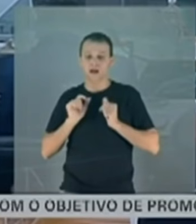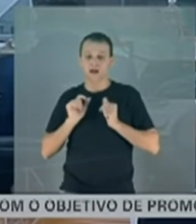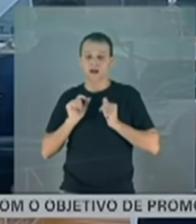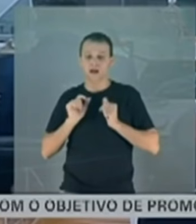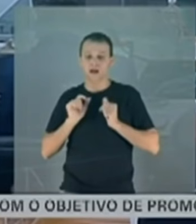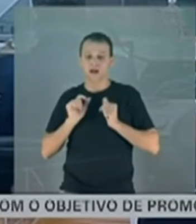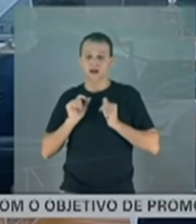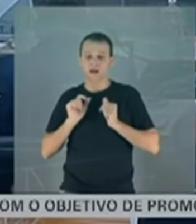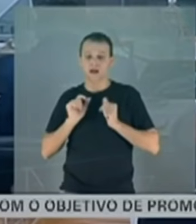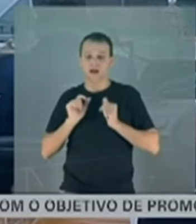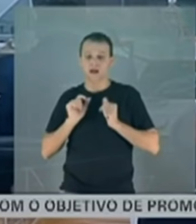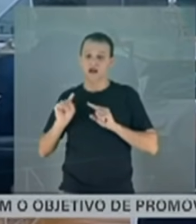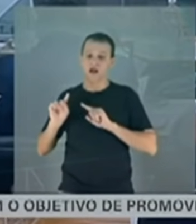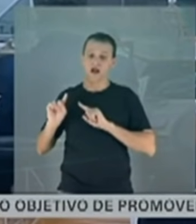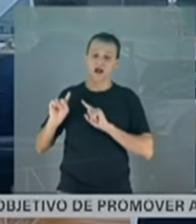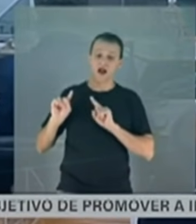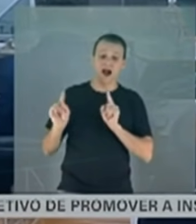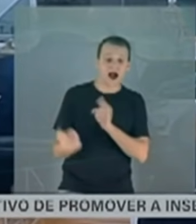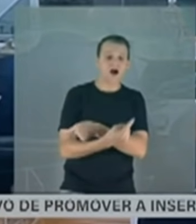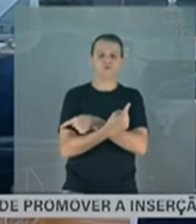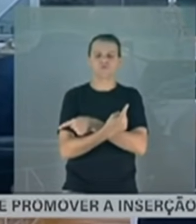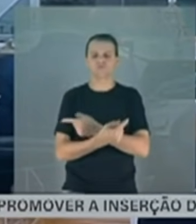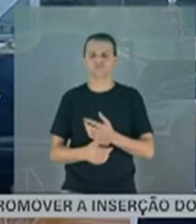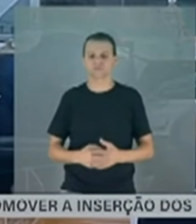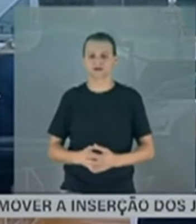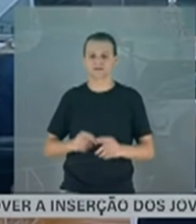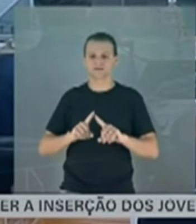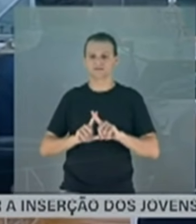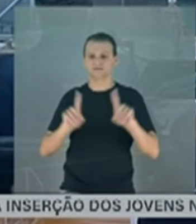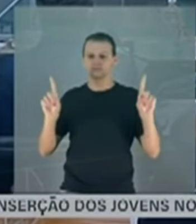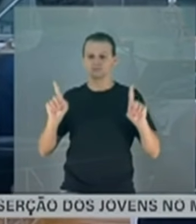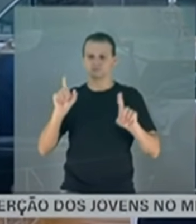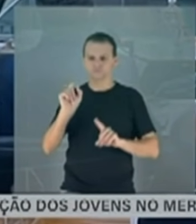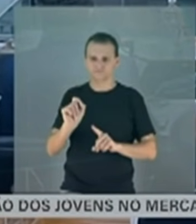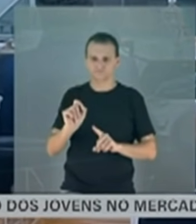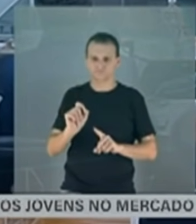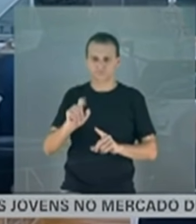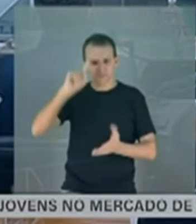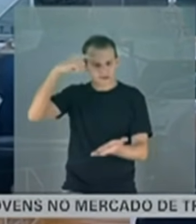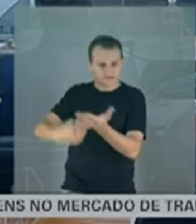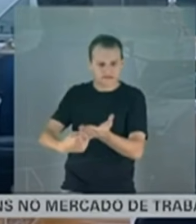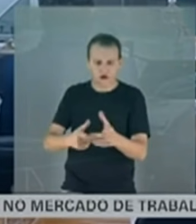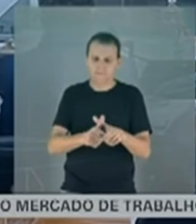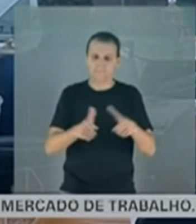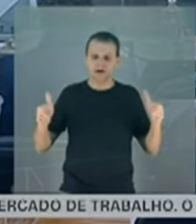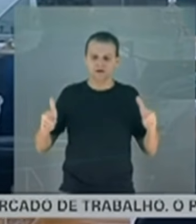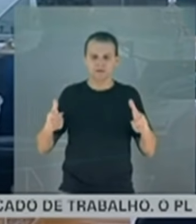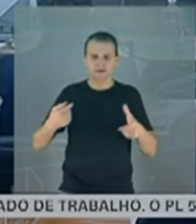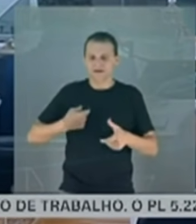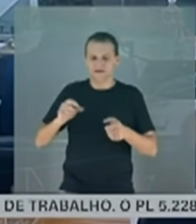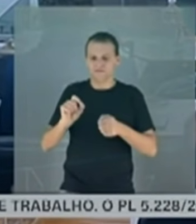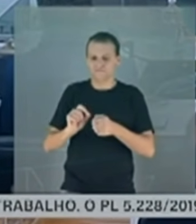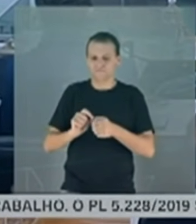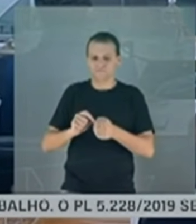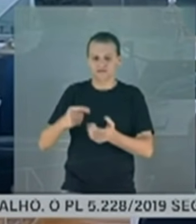uma certa resistência. Em relação a isso, no entanto, me submeto à decisão da maioria. Mas eu não fiz acordo, eu